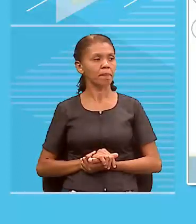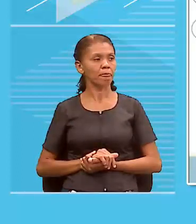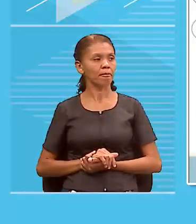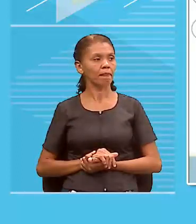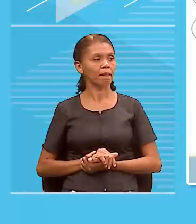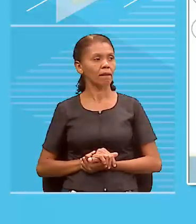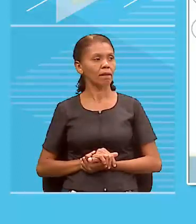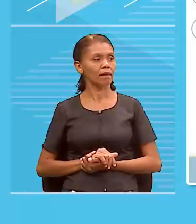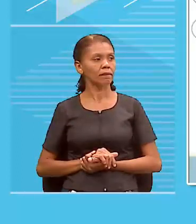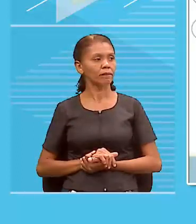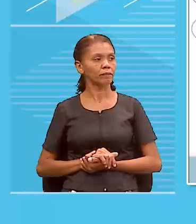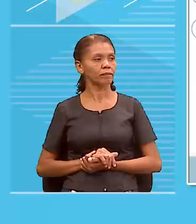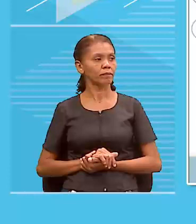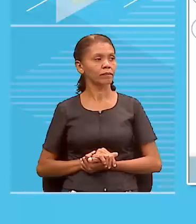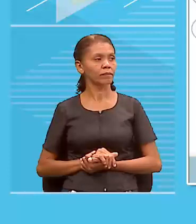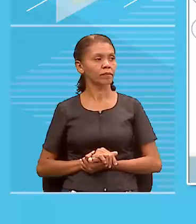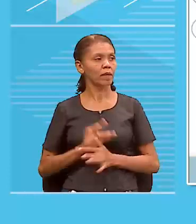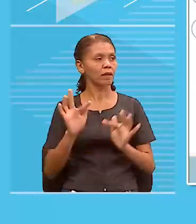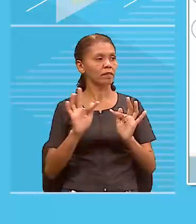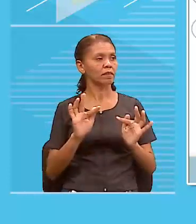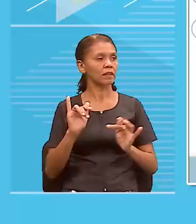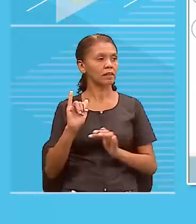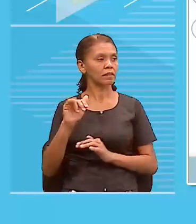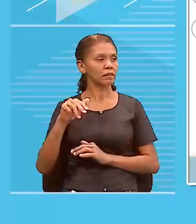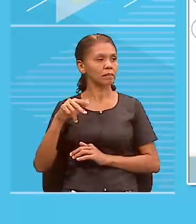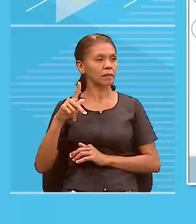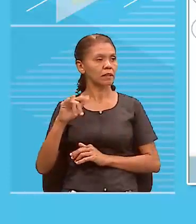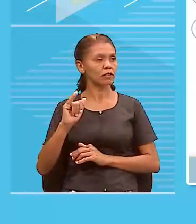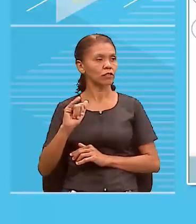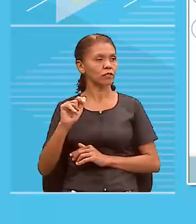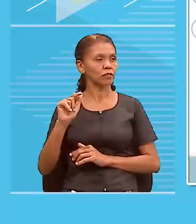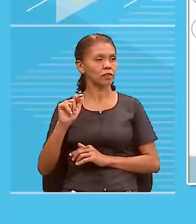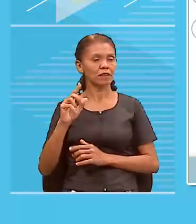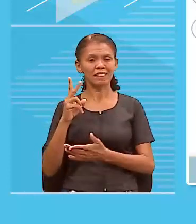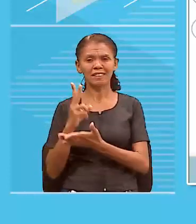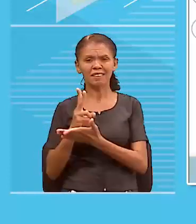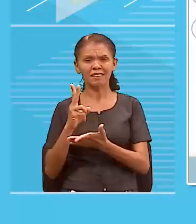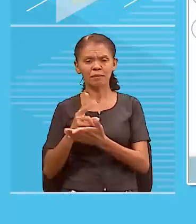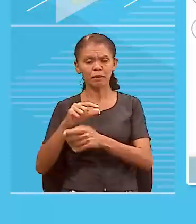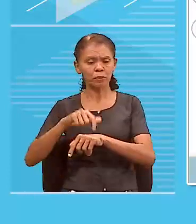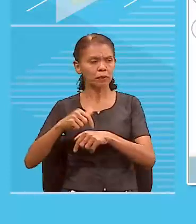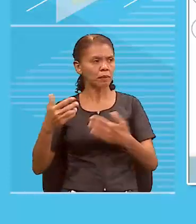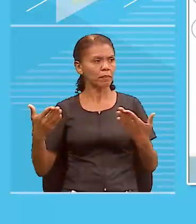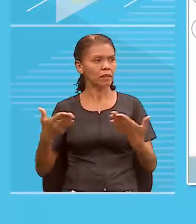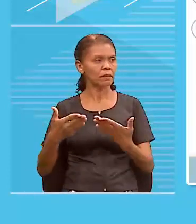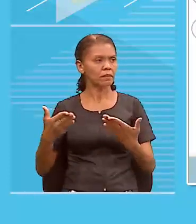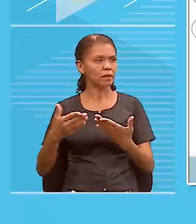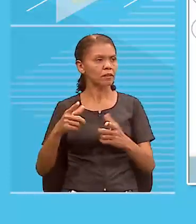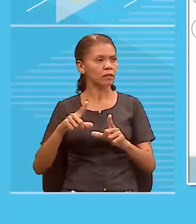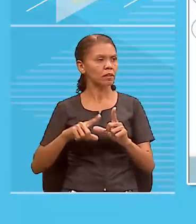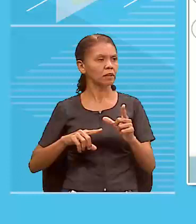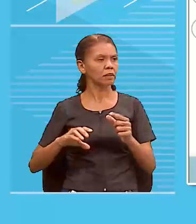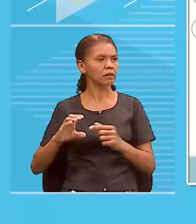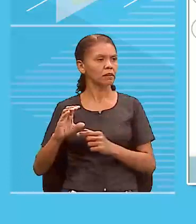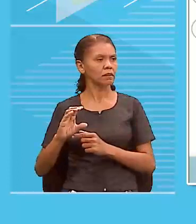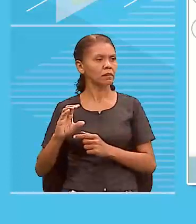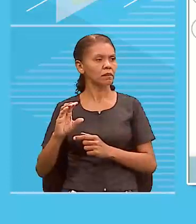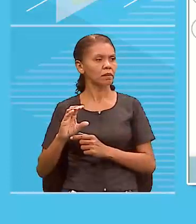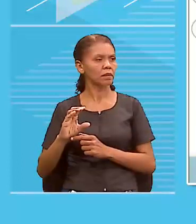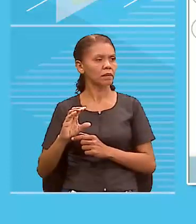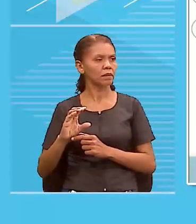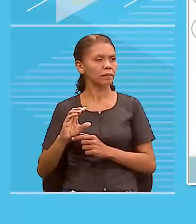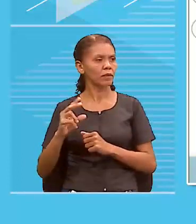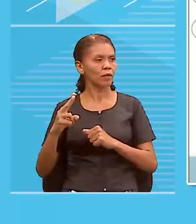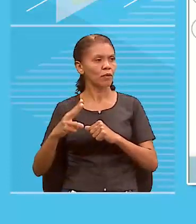só que tragédia E aí sentenças indicativas são comandos bem aqui na parte final ela diz só